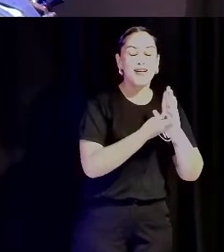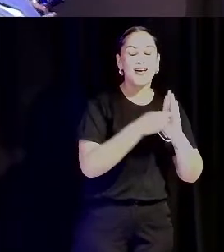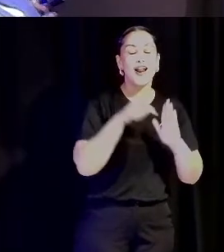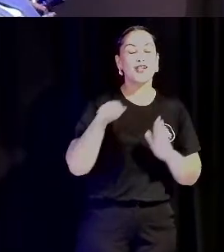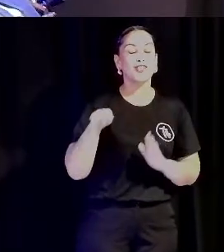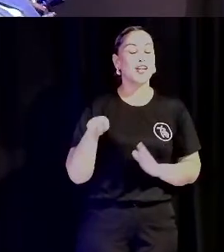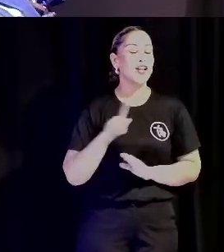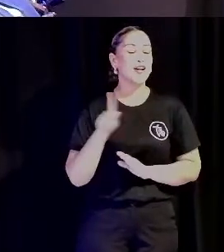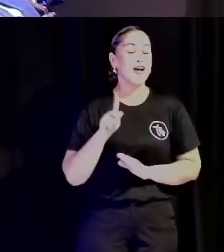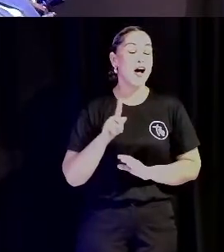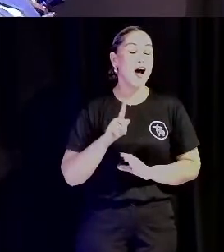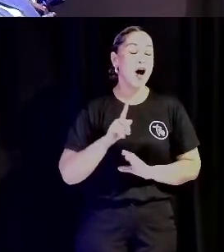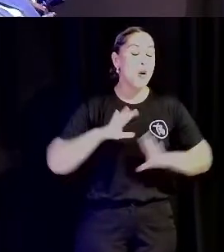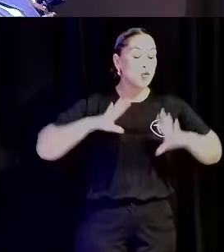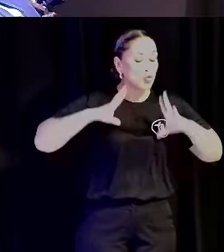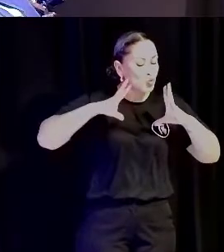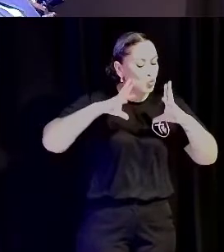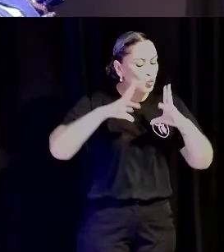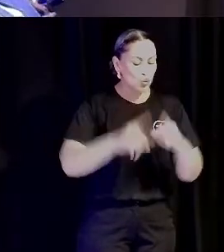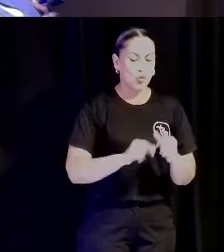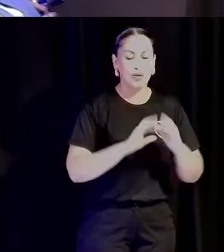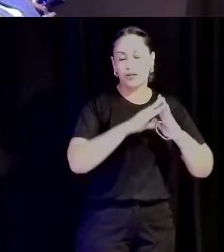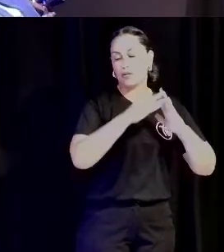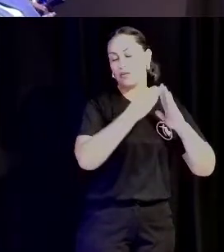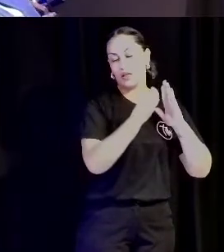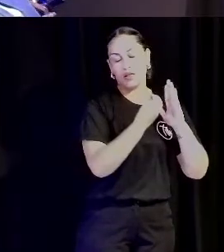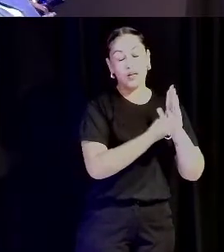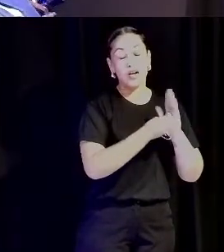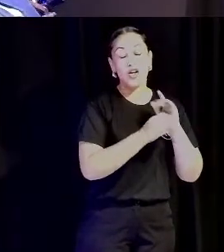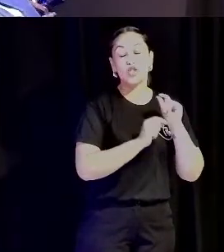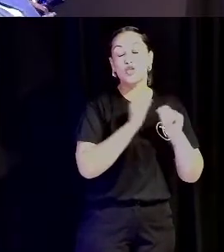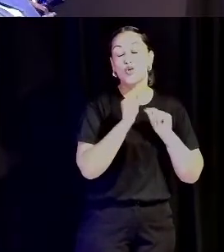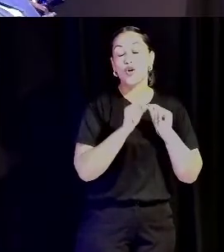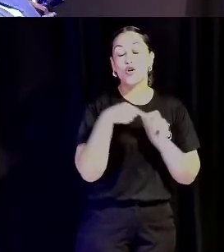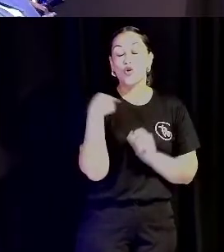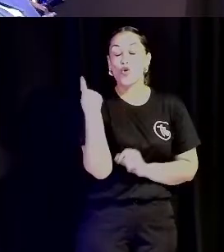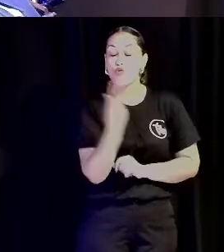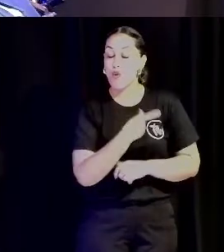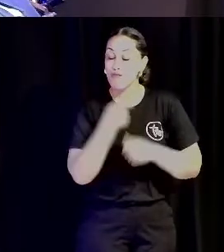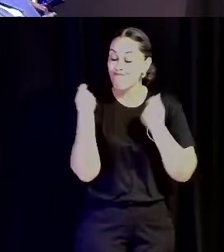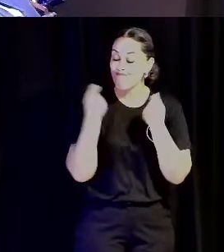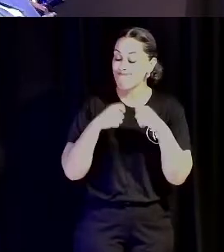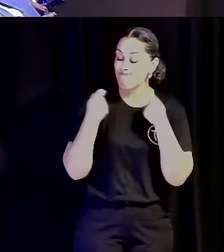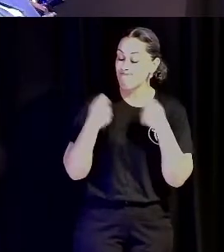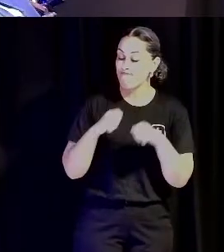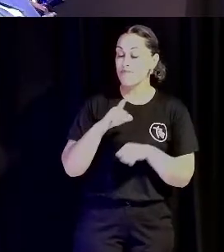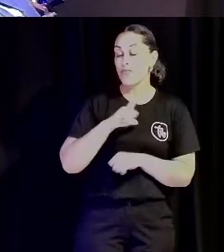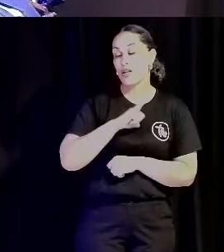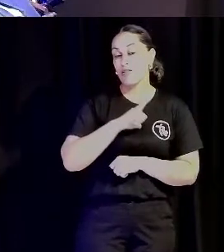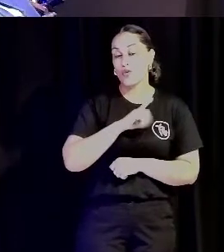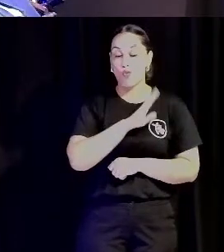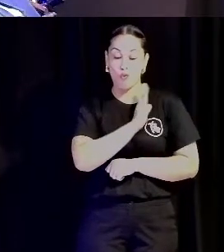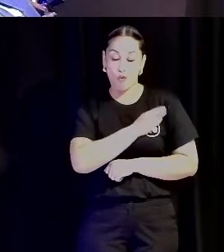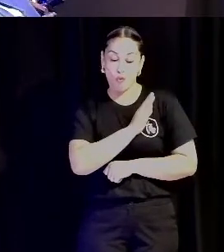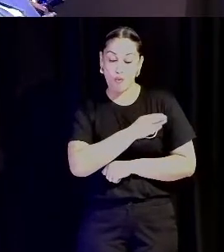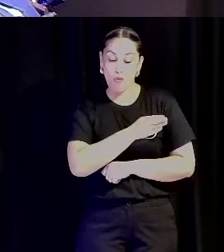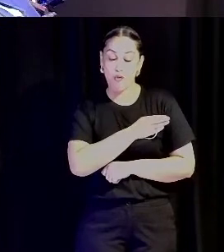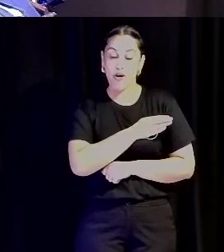igreja, para todas as igrejas. E nós precisamos ter um